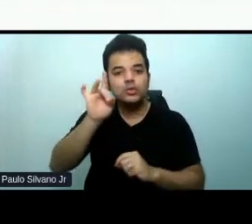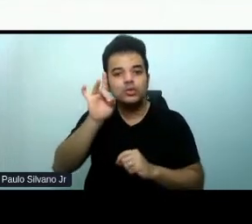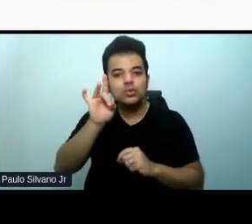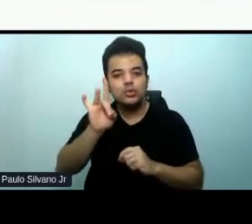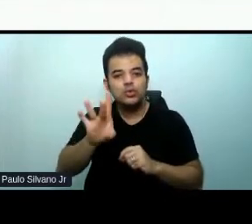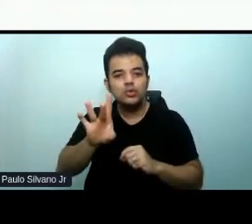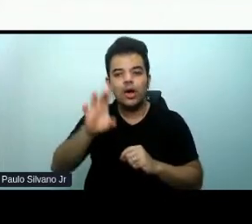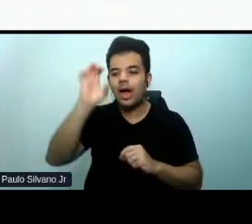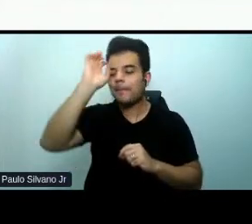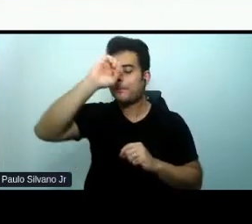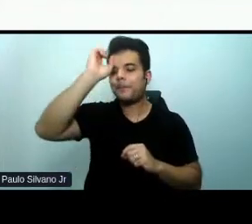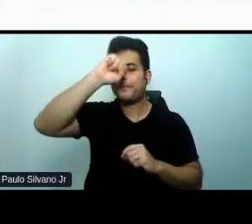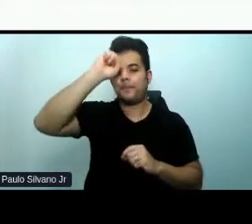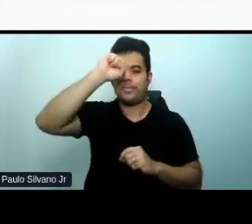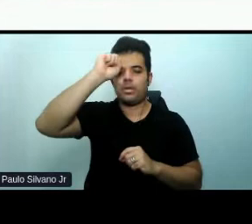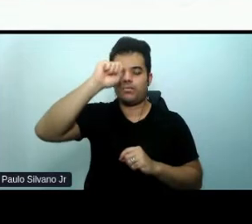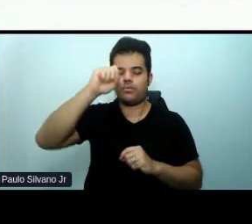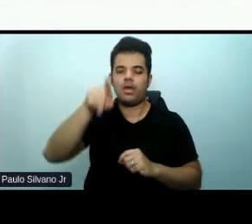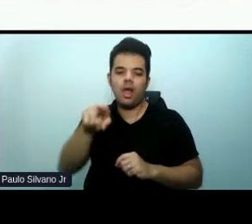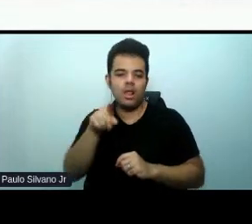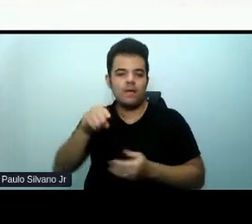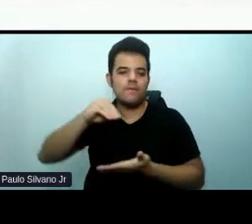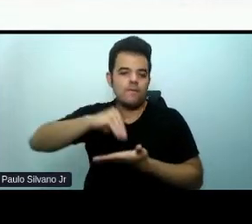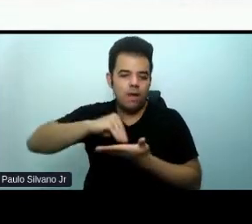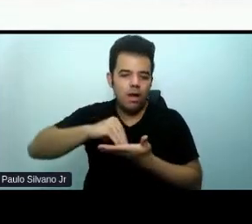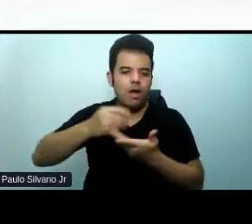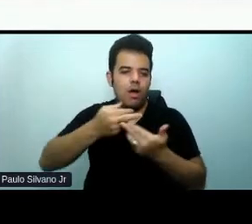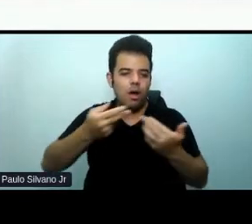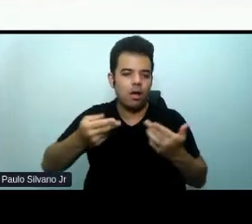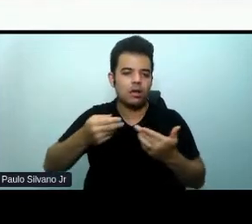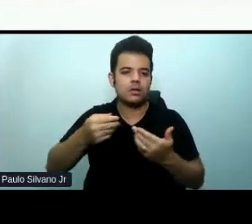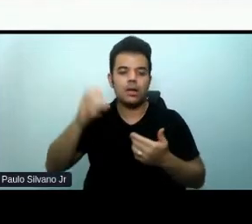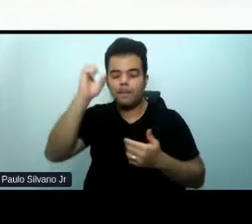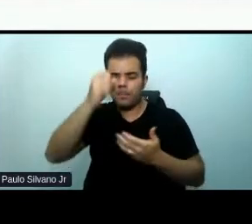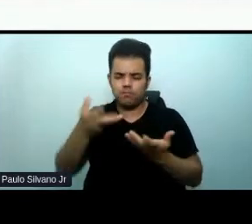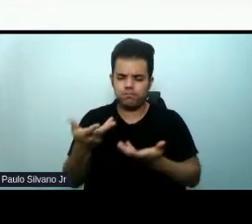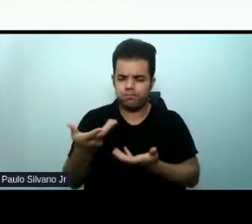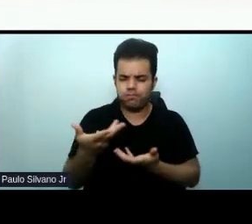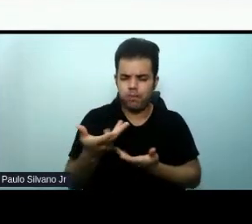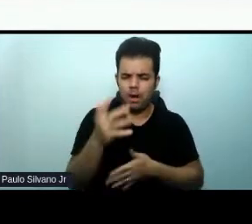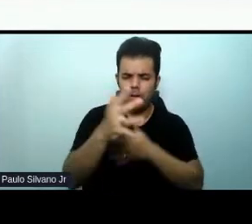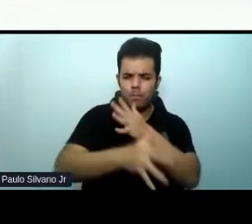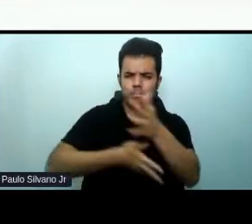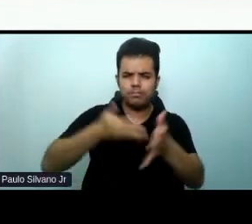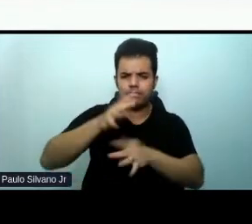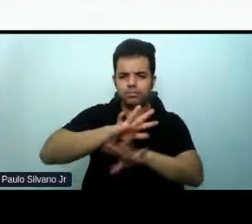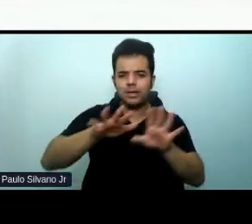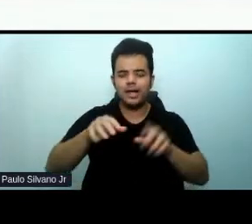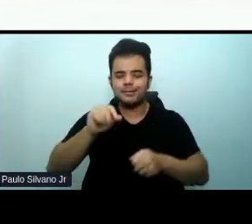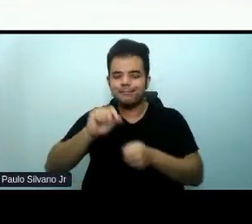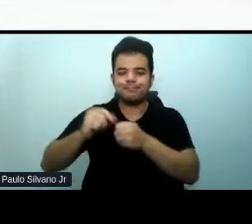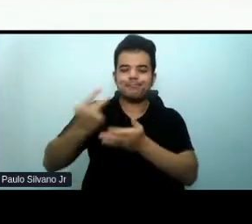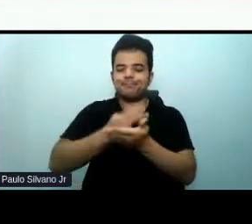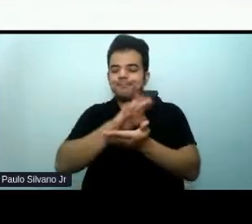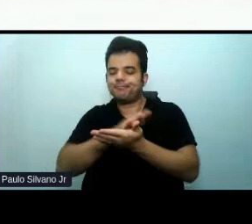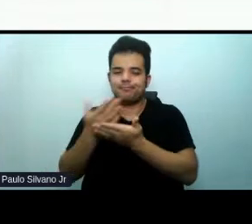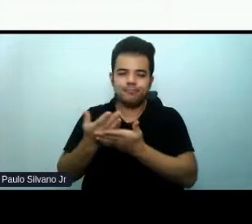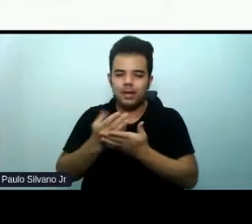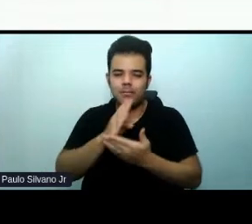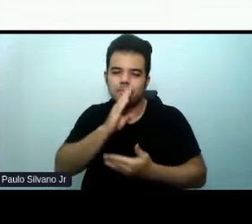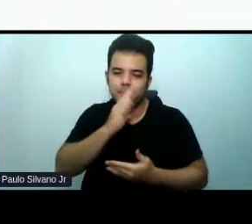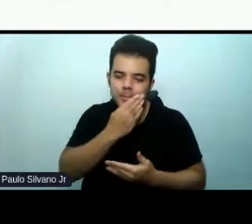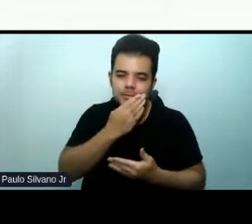os aprendizes, né? E o aprendiz ele não tem fluência e acaba fazendo uma